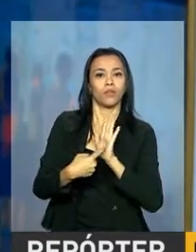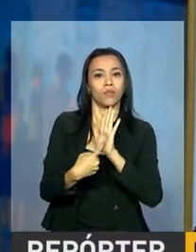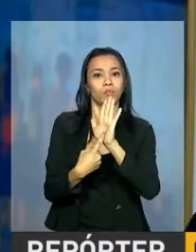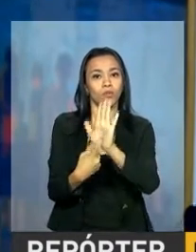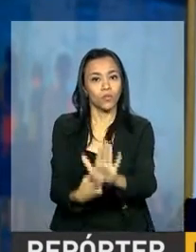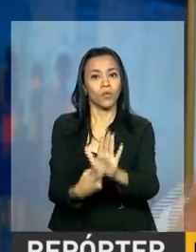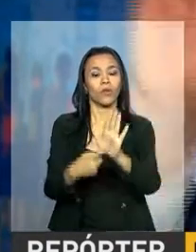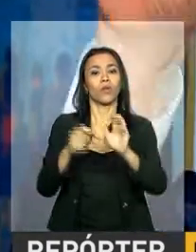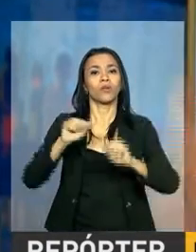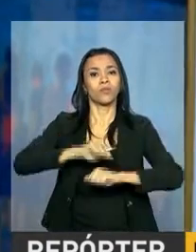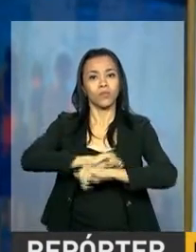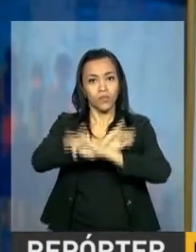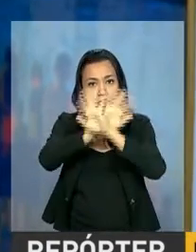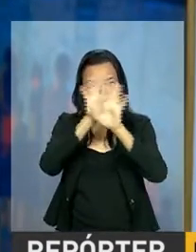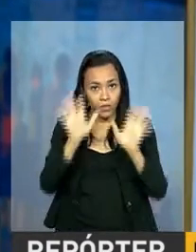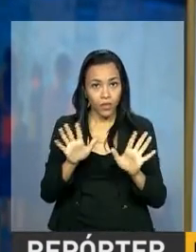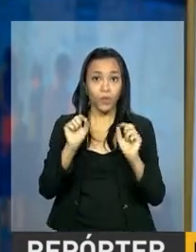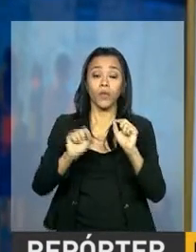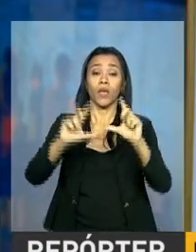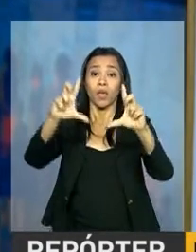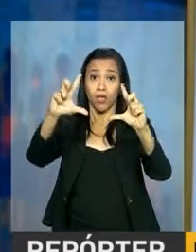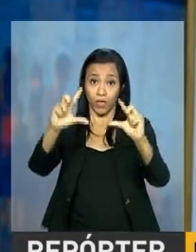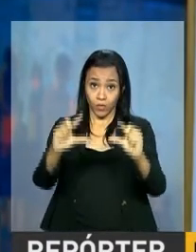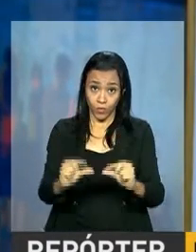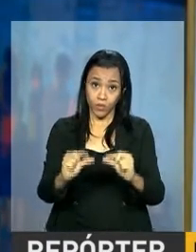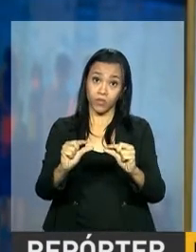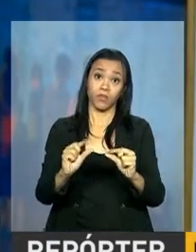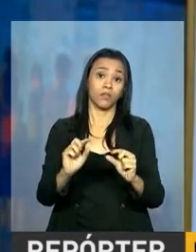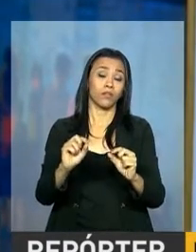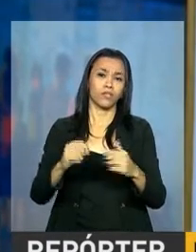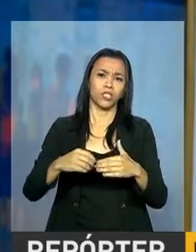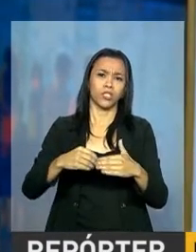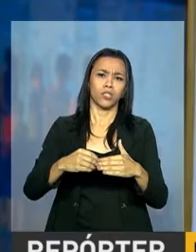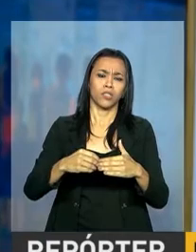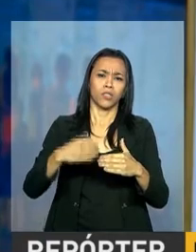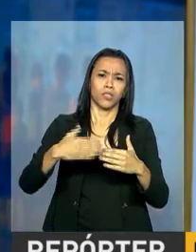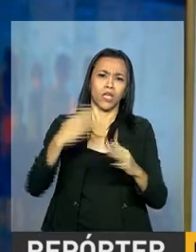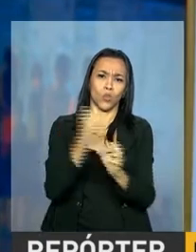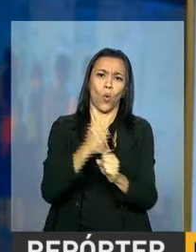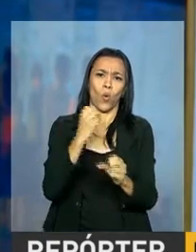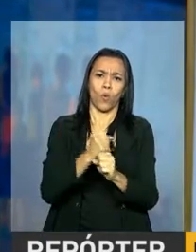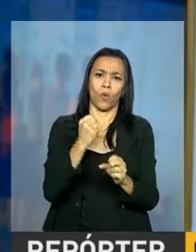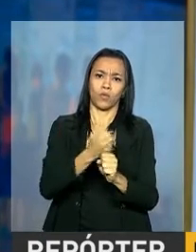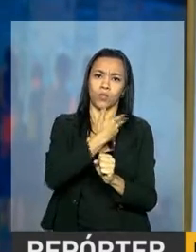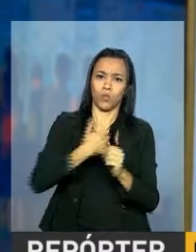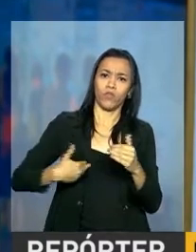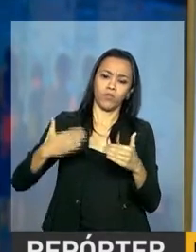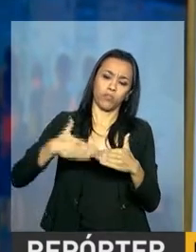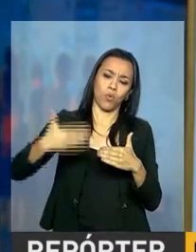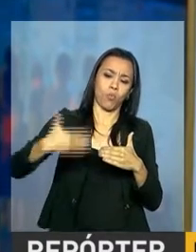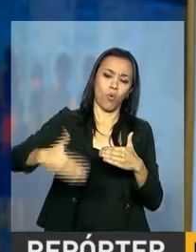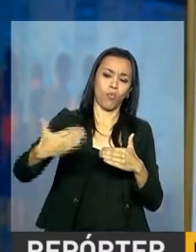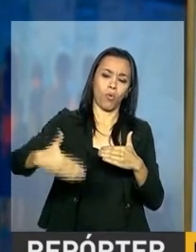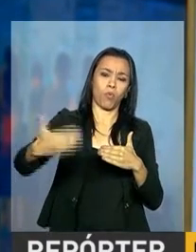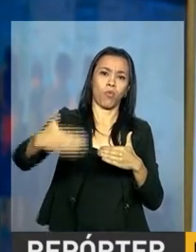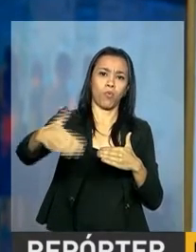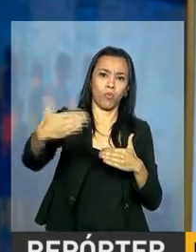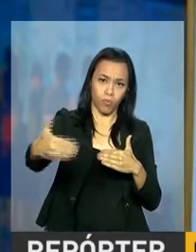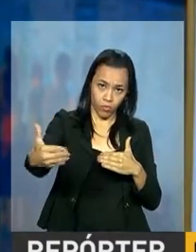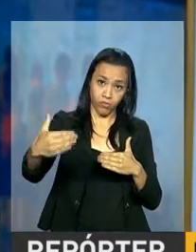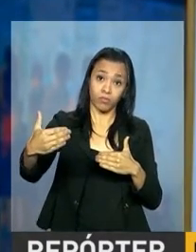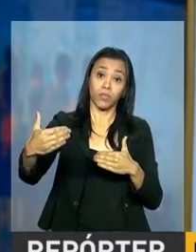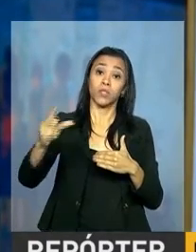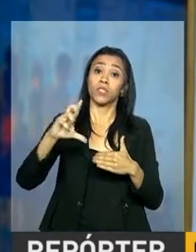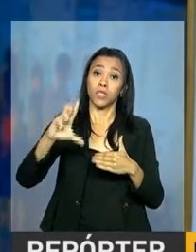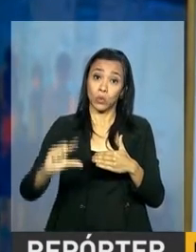com uma reversão da trajetória das contas públicas e com a sinalização a sociedade brasileira